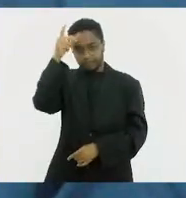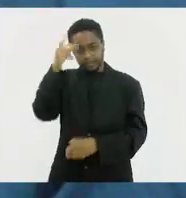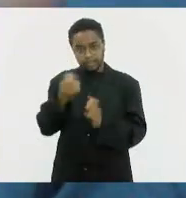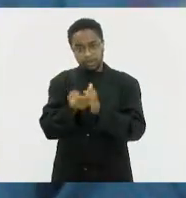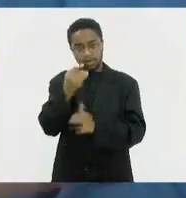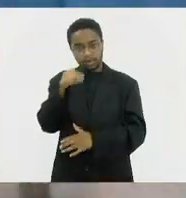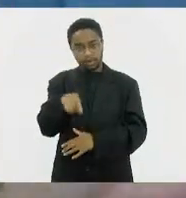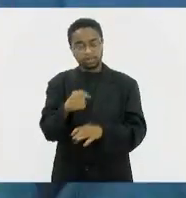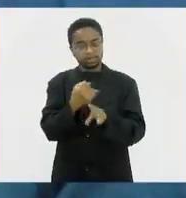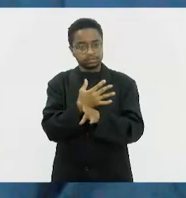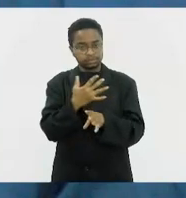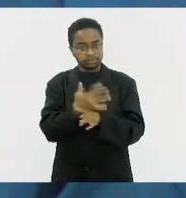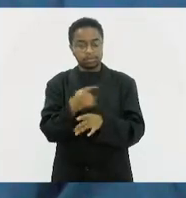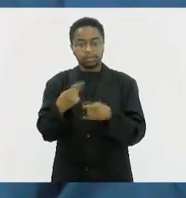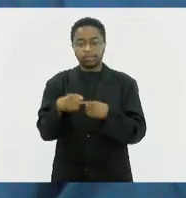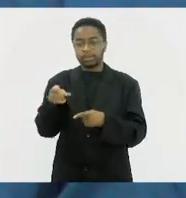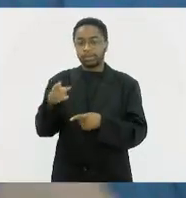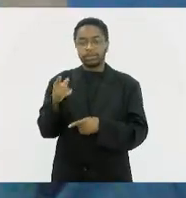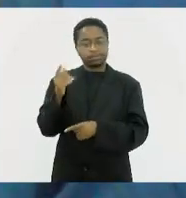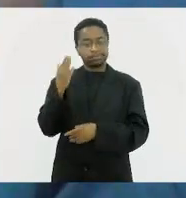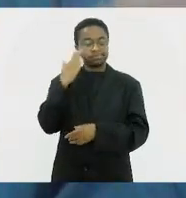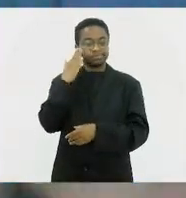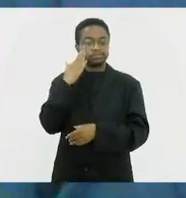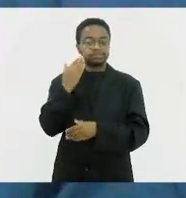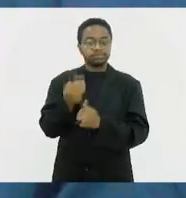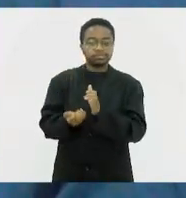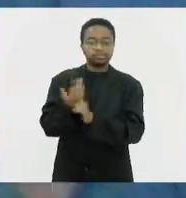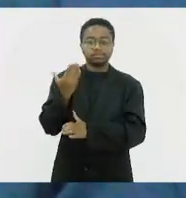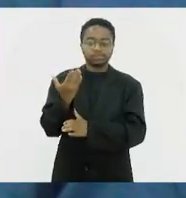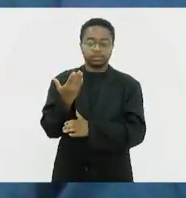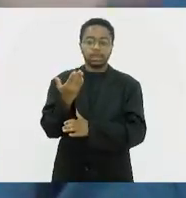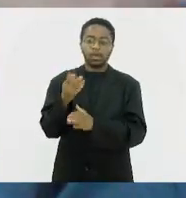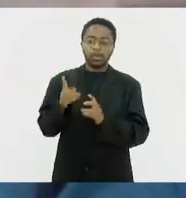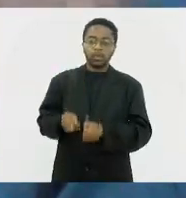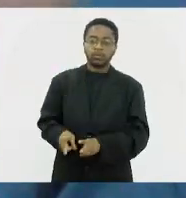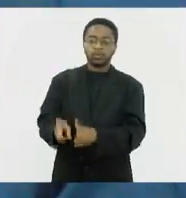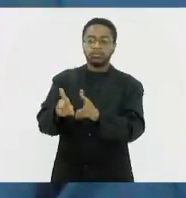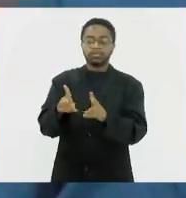você soube fazer como ninguém, dá prosseguimento,